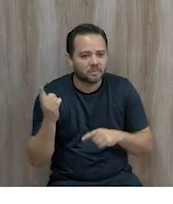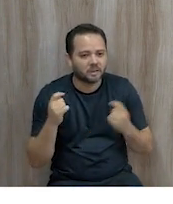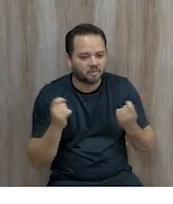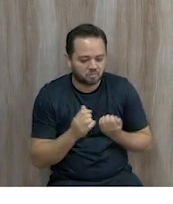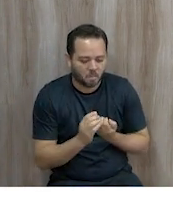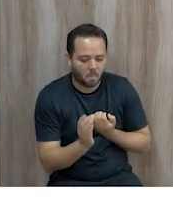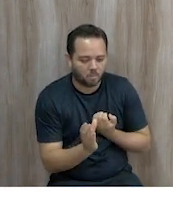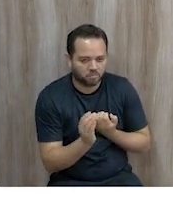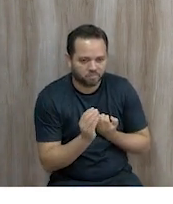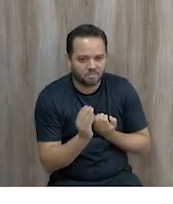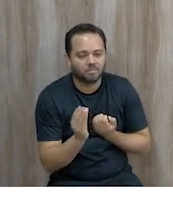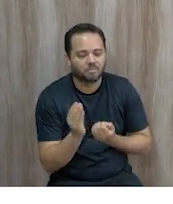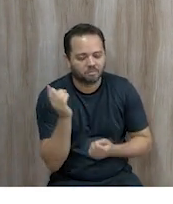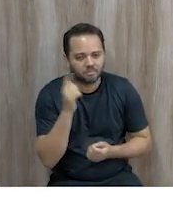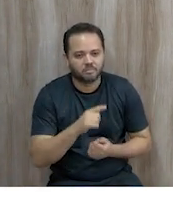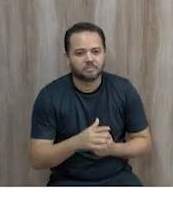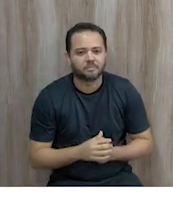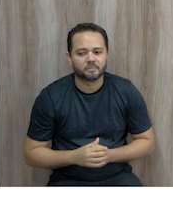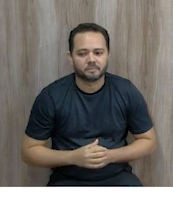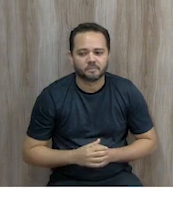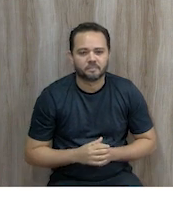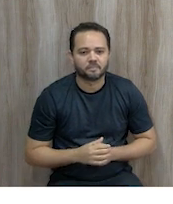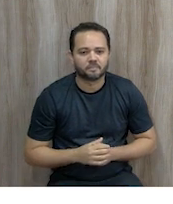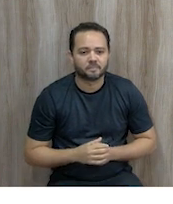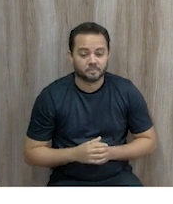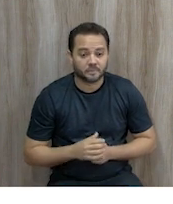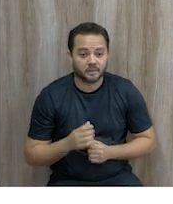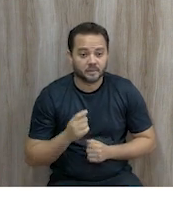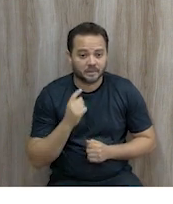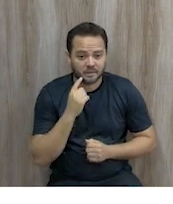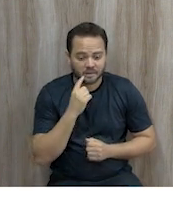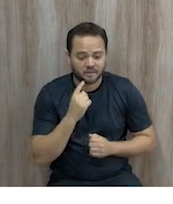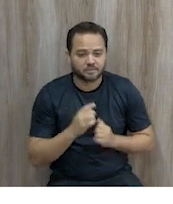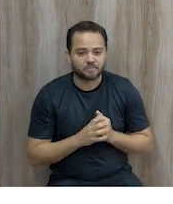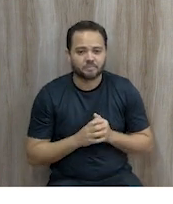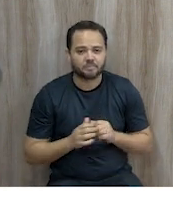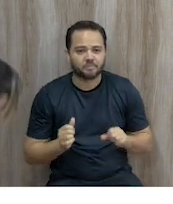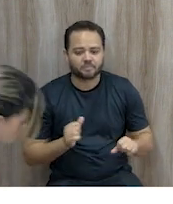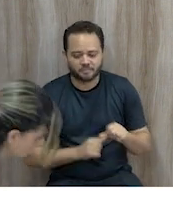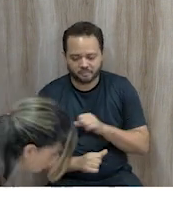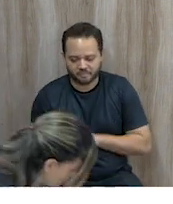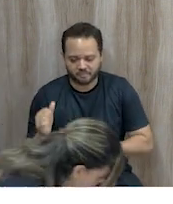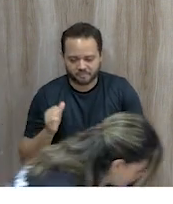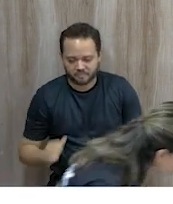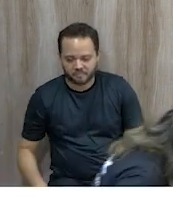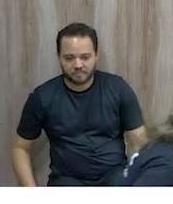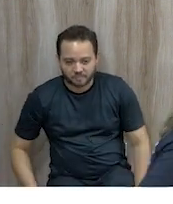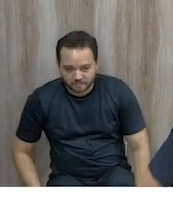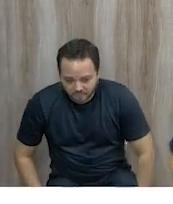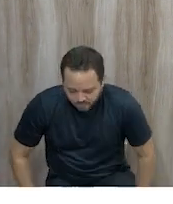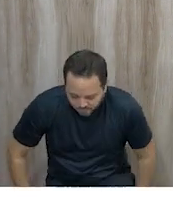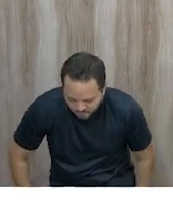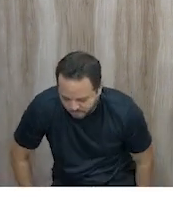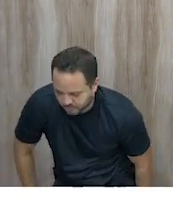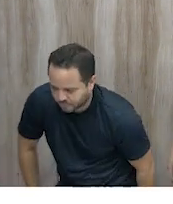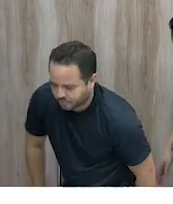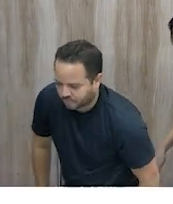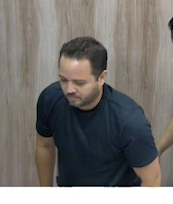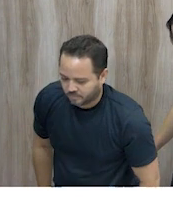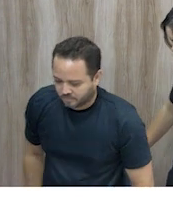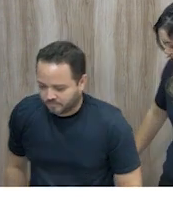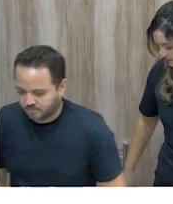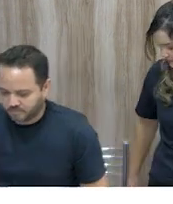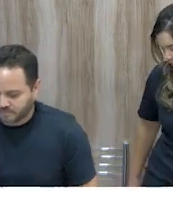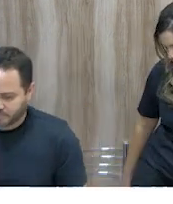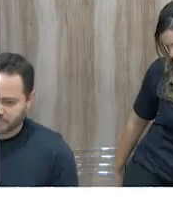volume. E aí, no caso de um dente em que seria perdido se não for feito nada, vai ser realizada